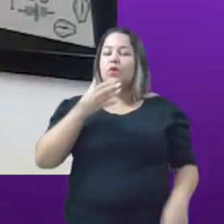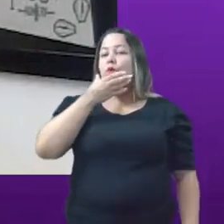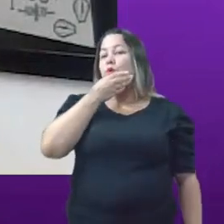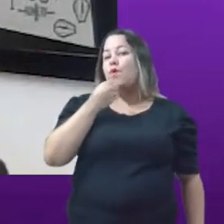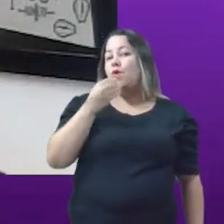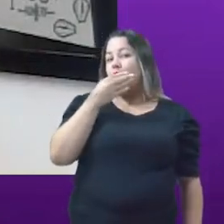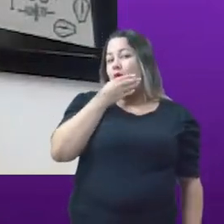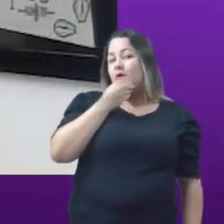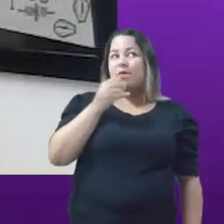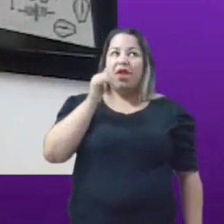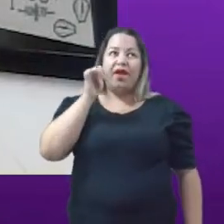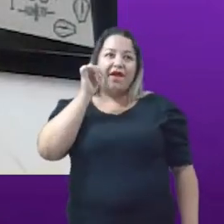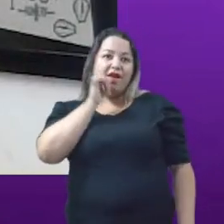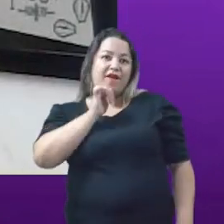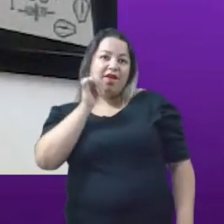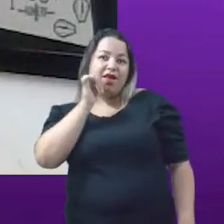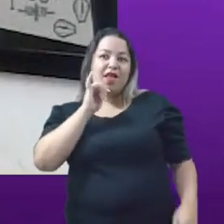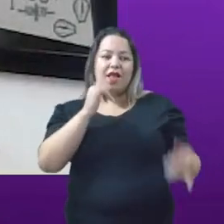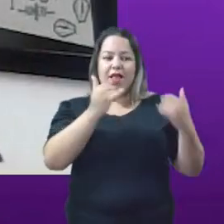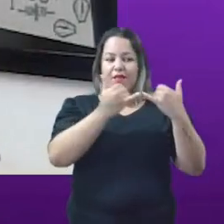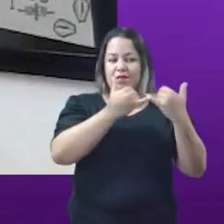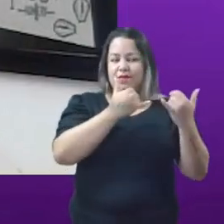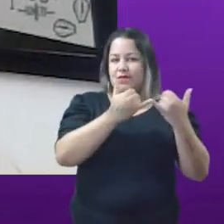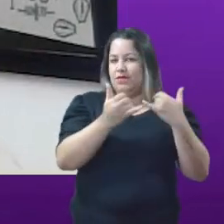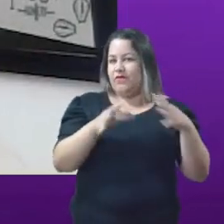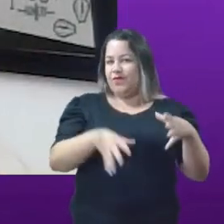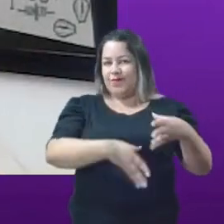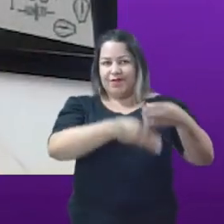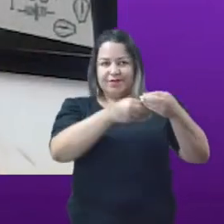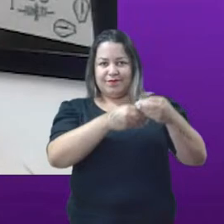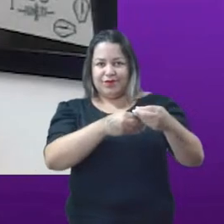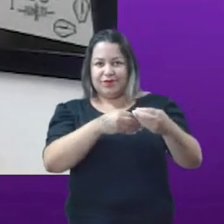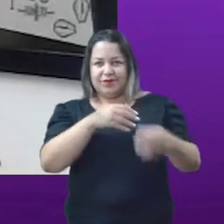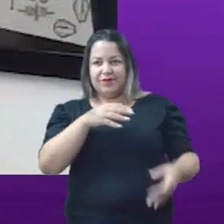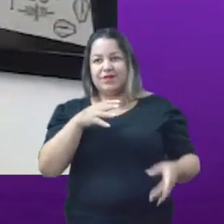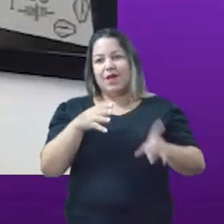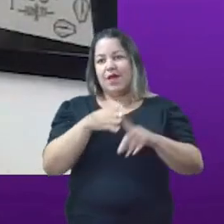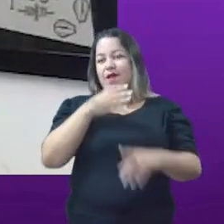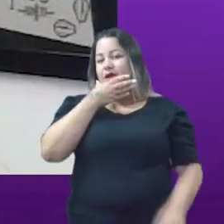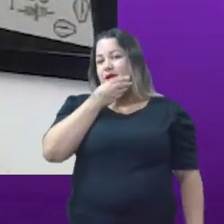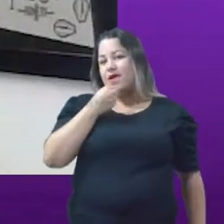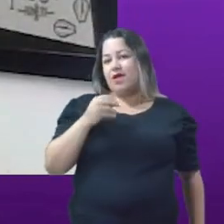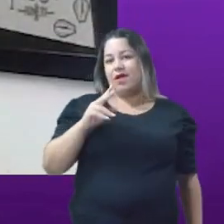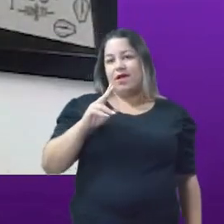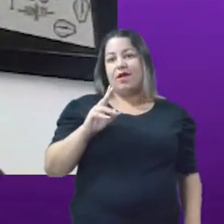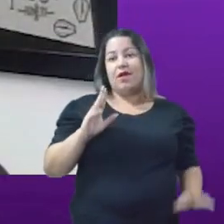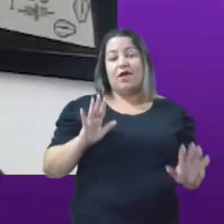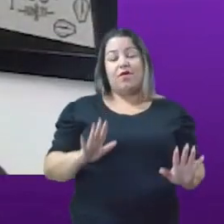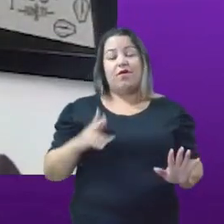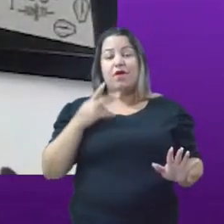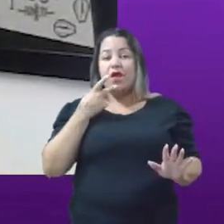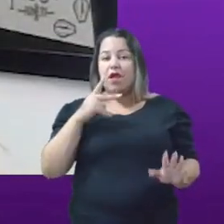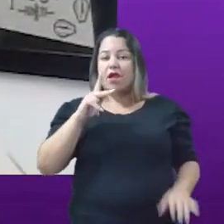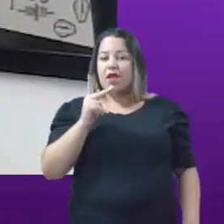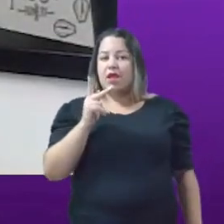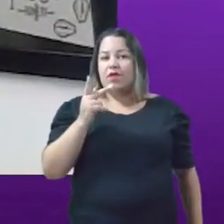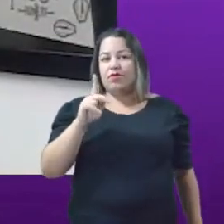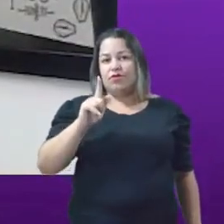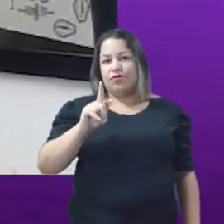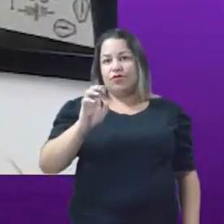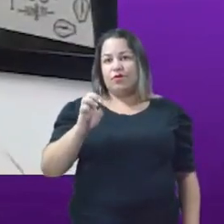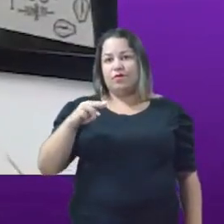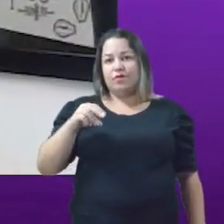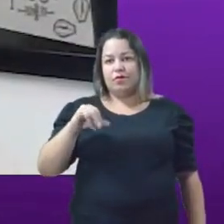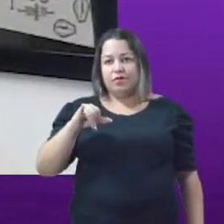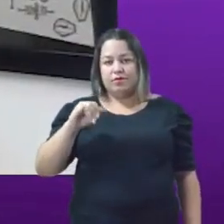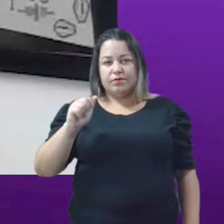afeminado. O homem afeminado, ele não faz parte dessa masculinidade, né, hegemônica, que eu vou falar um pouco mais adiante. As pessoas negras,